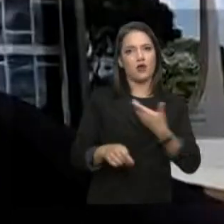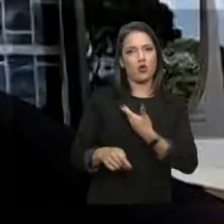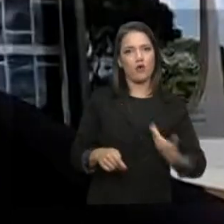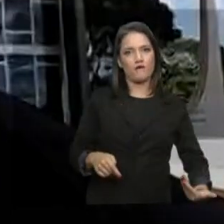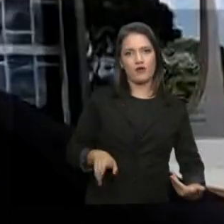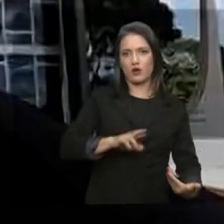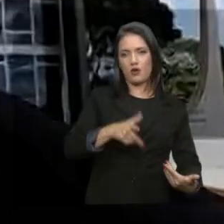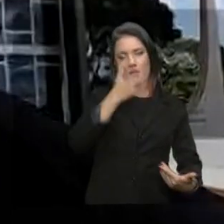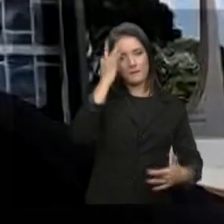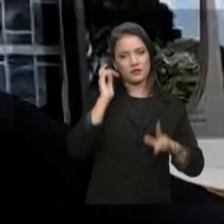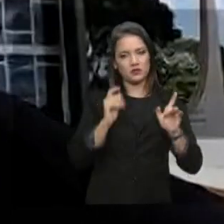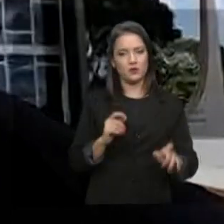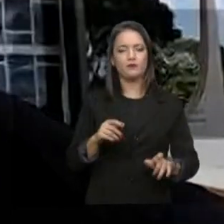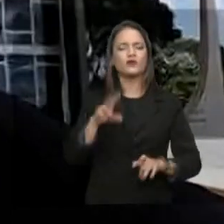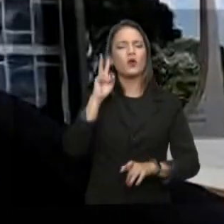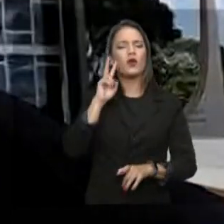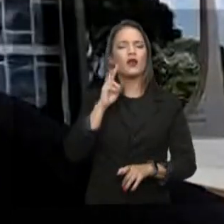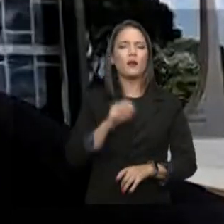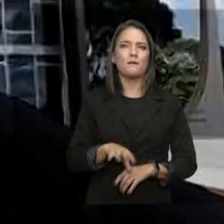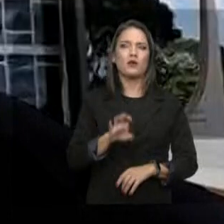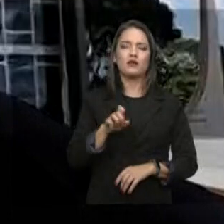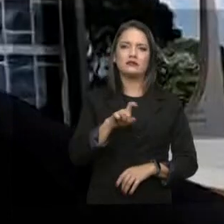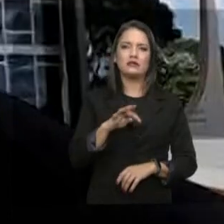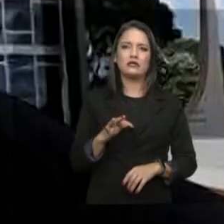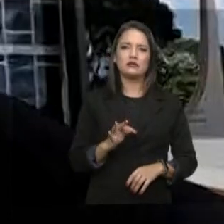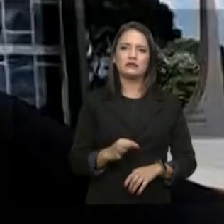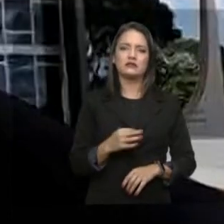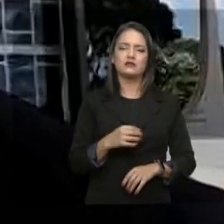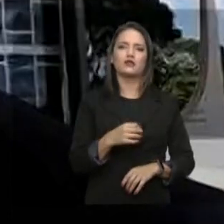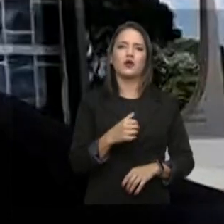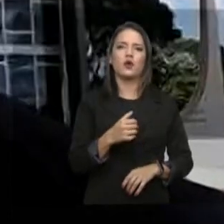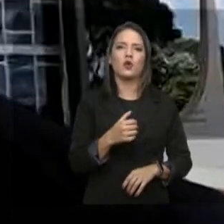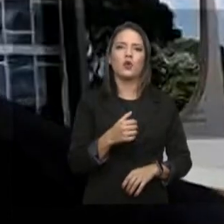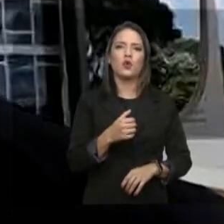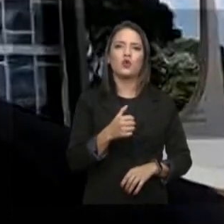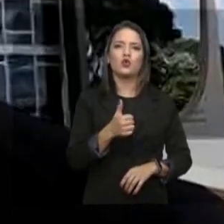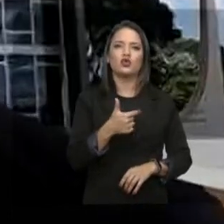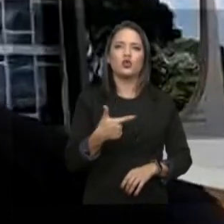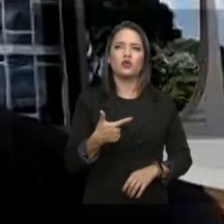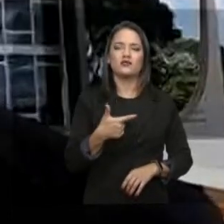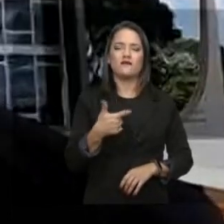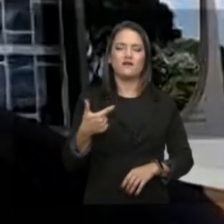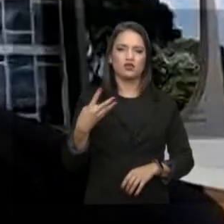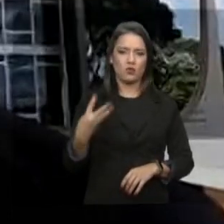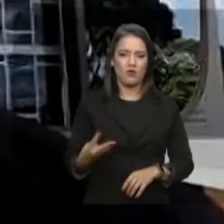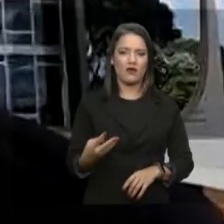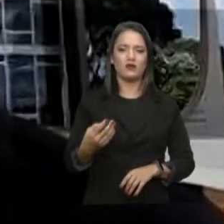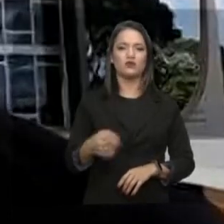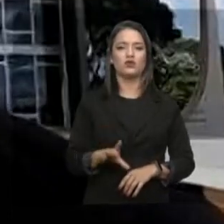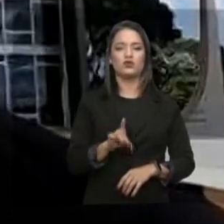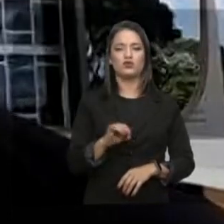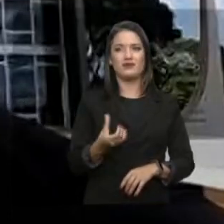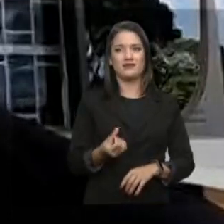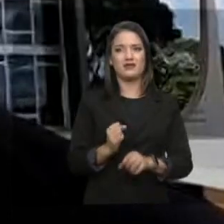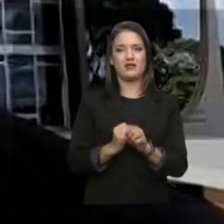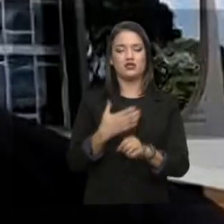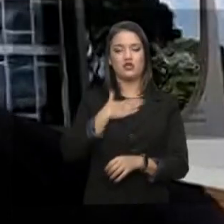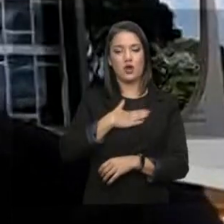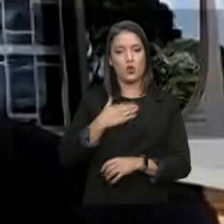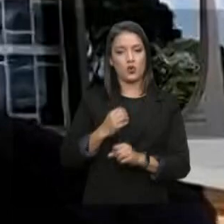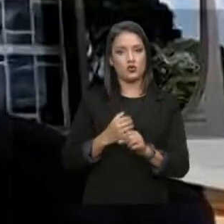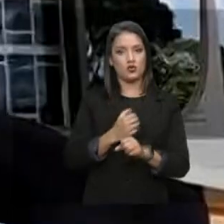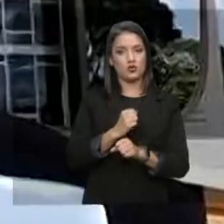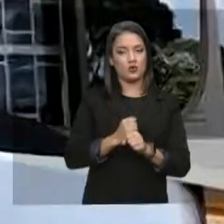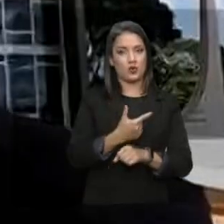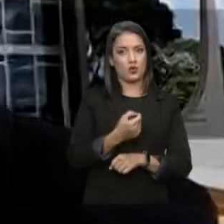reporto à extradição 1224 em questão de ordem, relator ministro Celso de Mello, segunda turma, julgado em 6 de agosto de